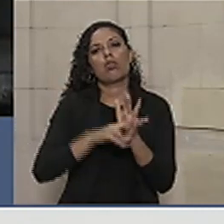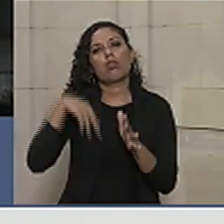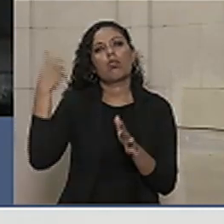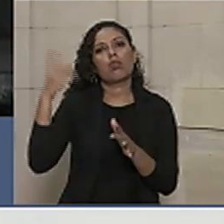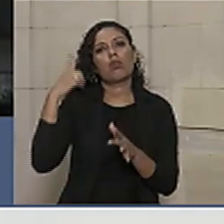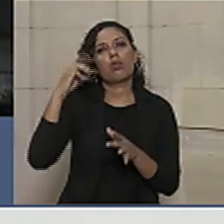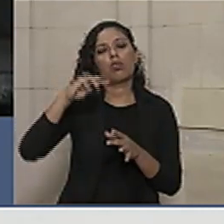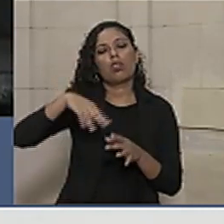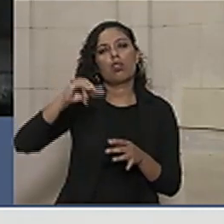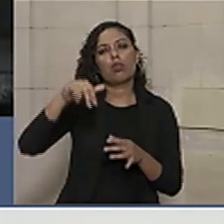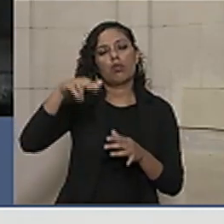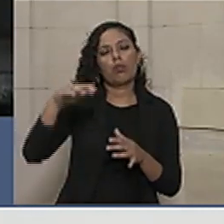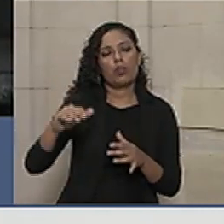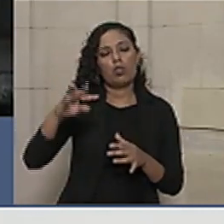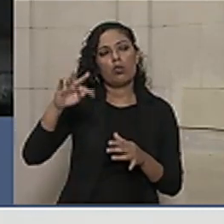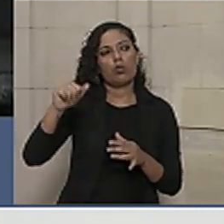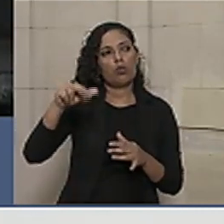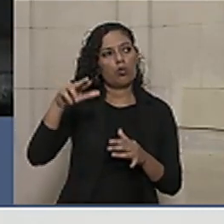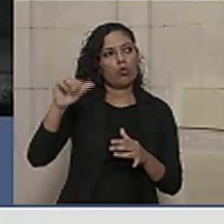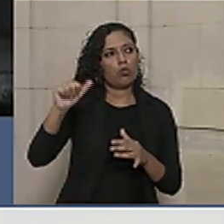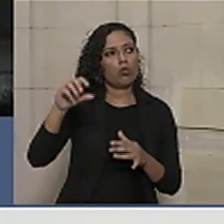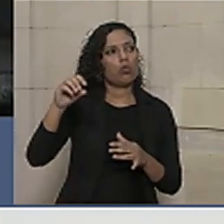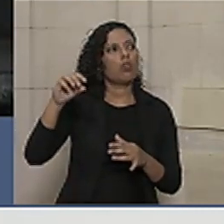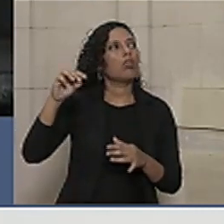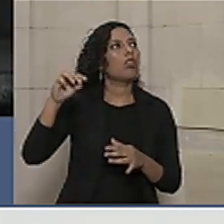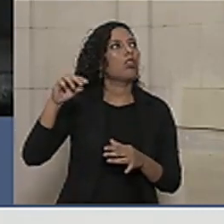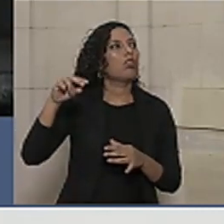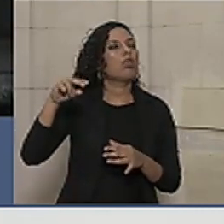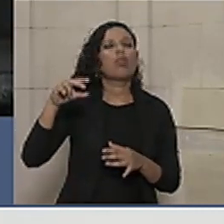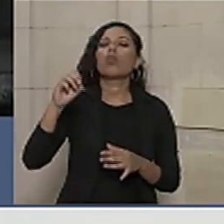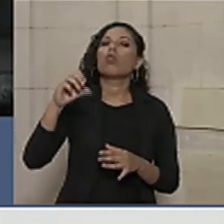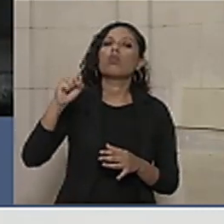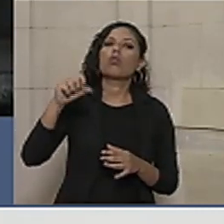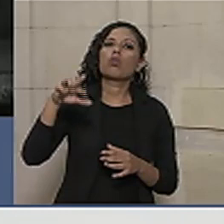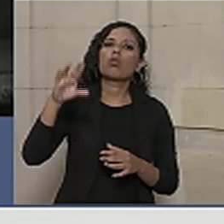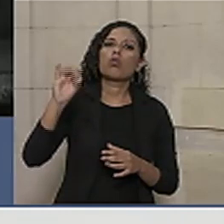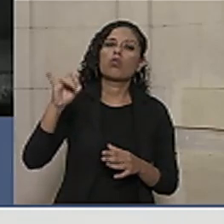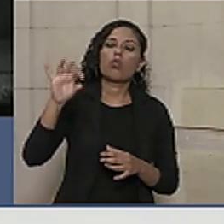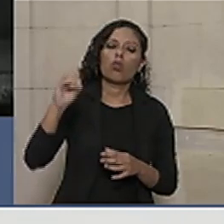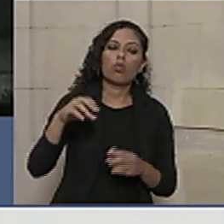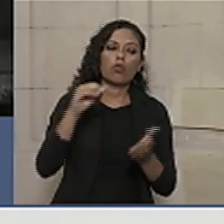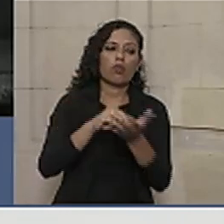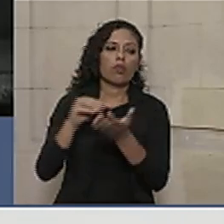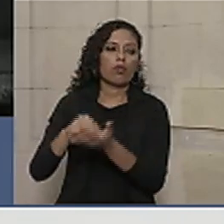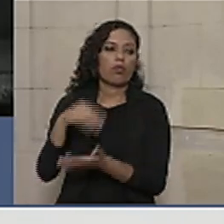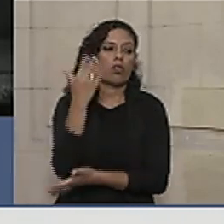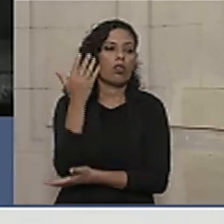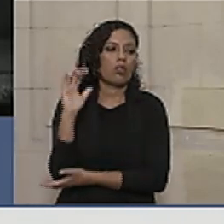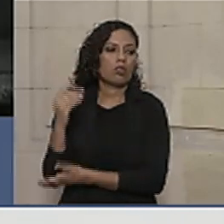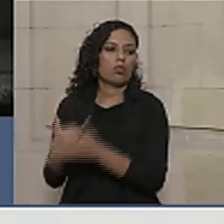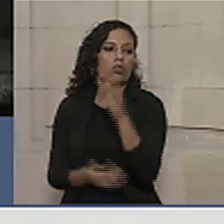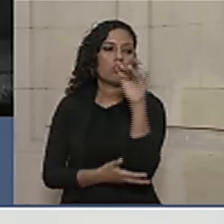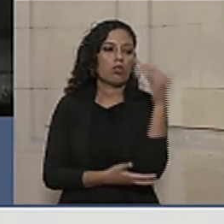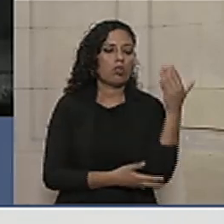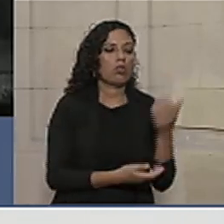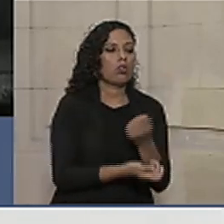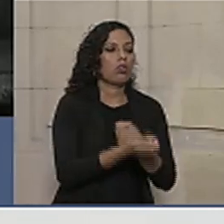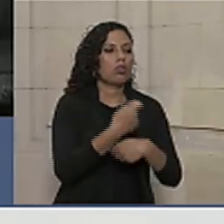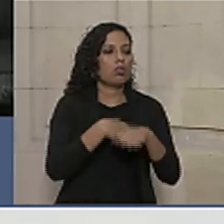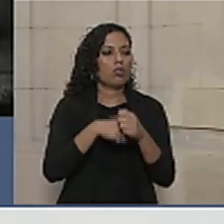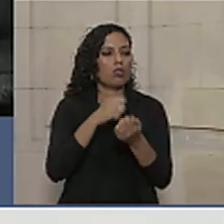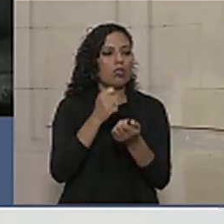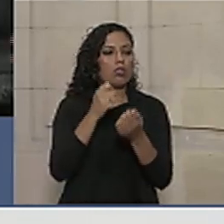deputado Carlos Mink, Gustavo Tutuca, Carlos Osório, Carlos Mink. Pendente de pareceres das Comissões de Defesa do Meio Ambiente, de Economia, Indústria e Comércio, as emendas de